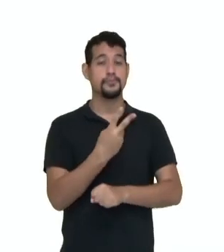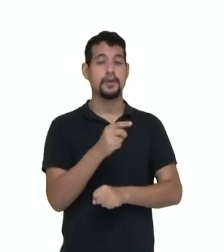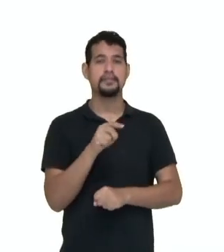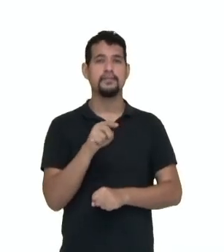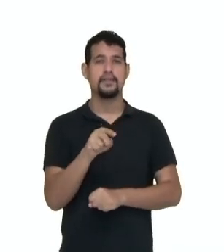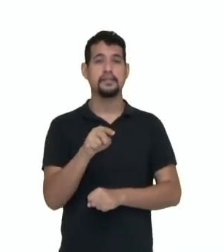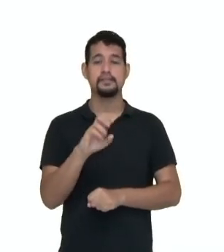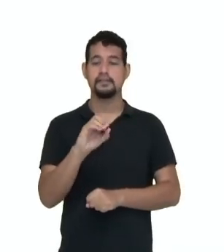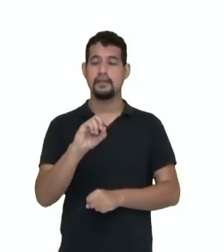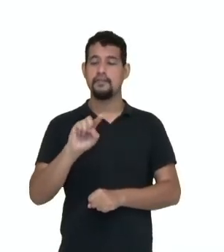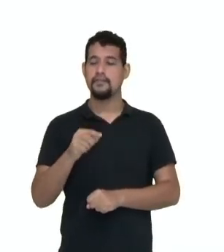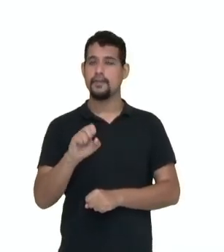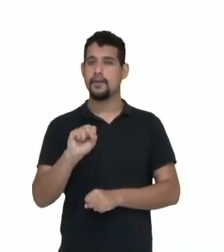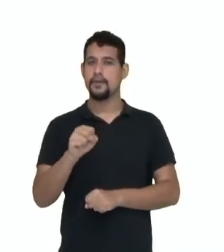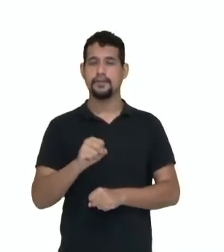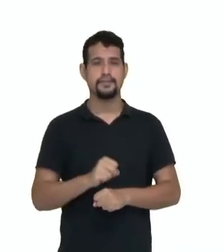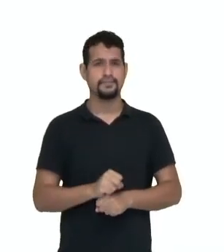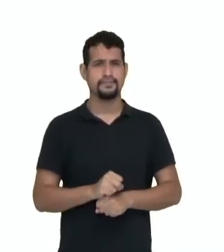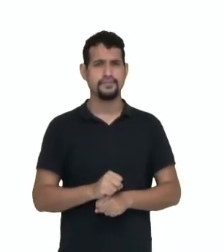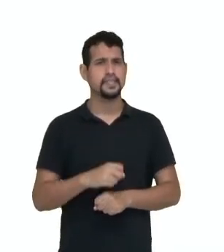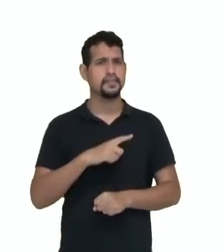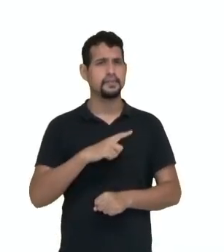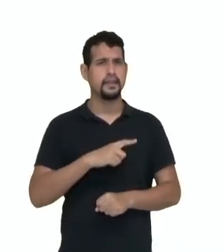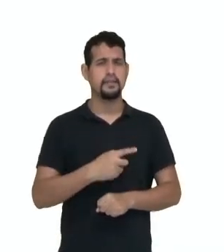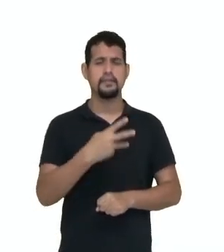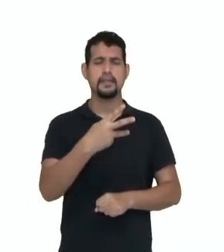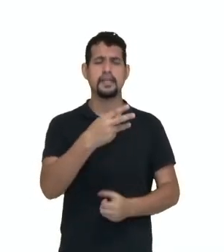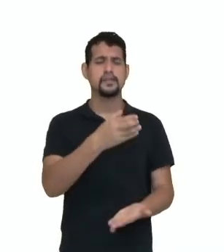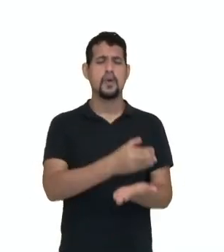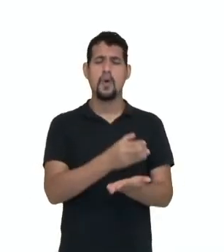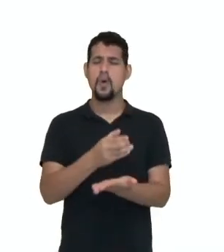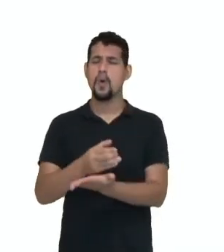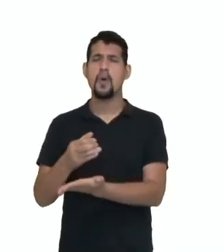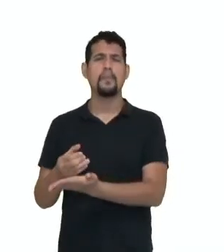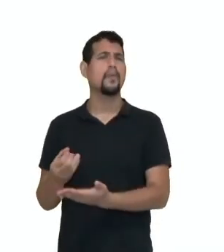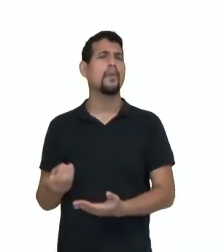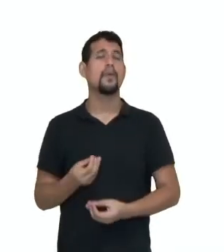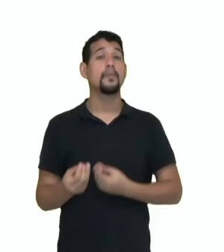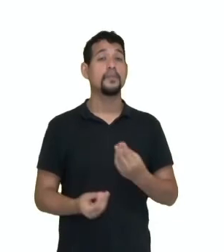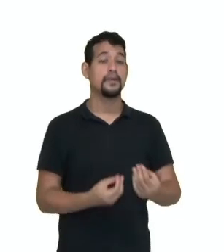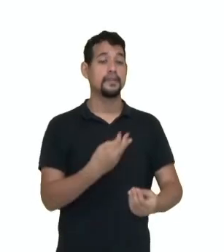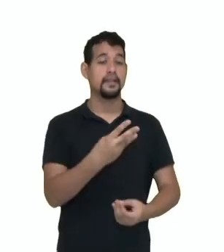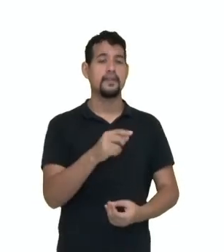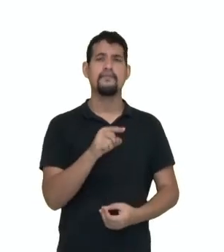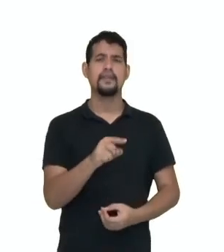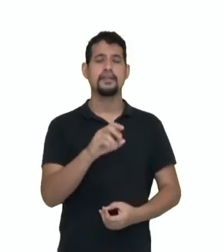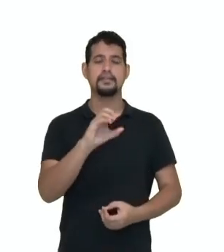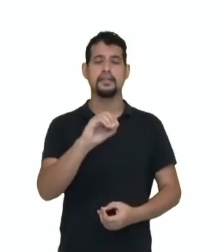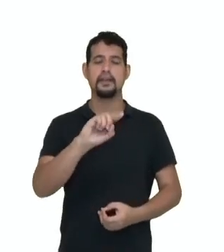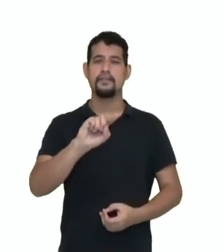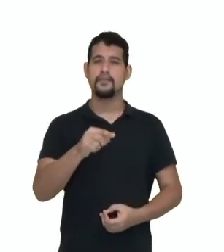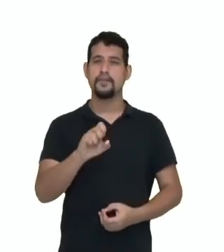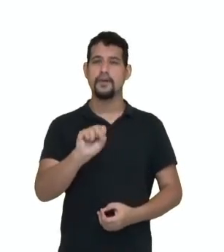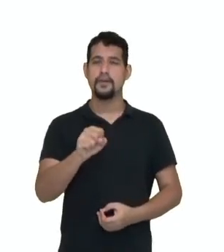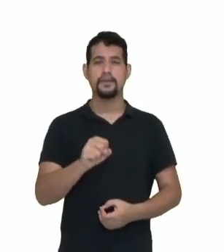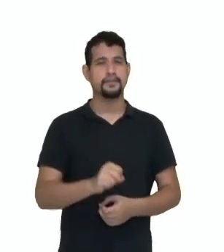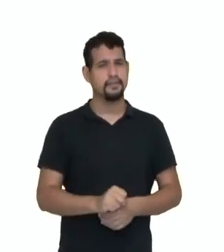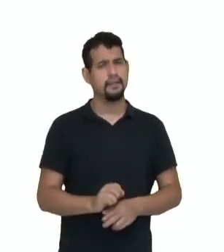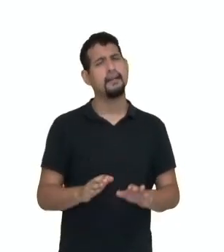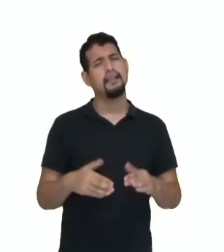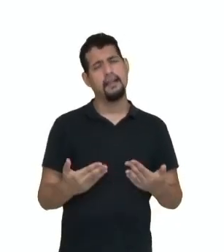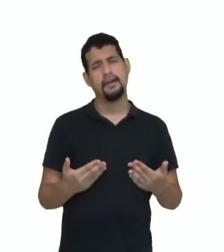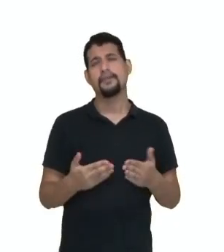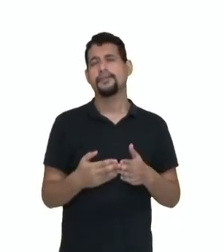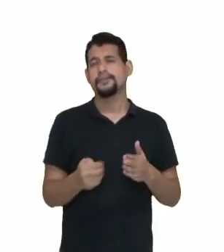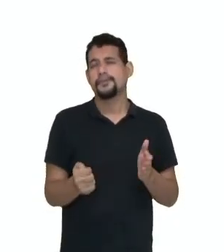vezes o 0,8. Se eu tiver 3 copos ali, então vai ser 3 vezes o 0,8. Claro que nós chegamos